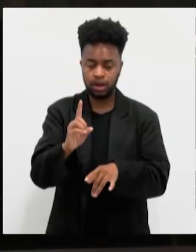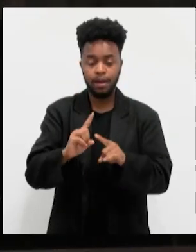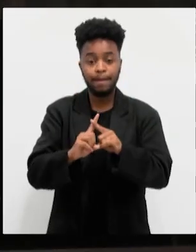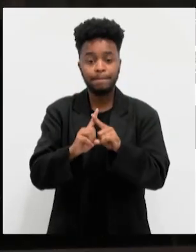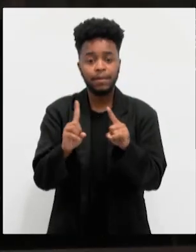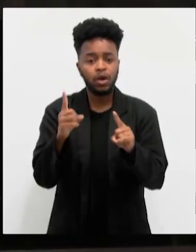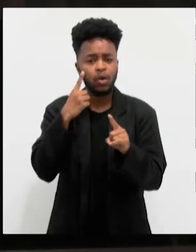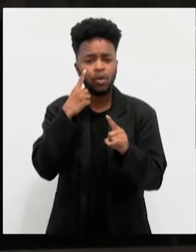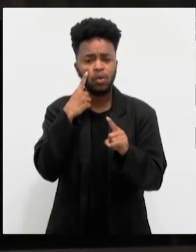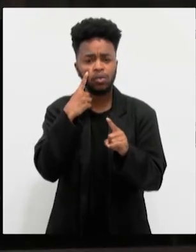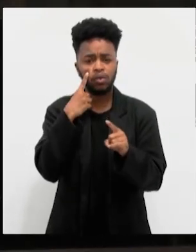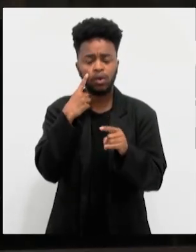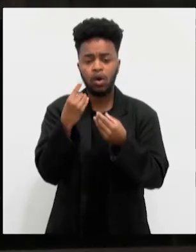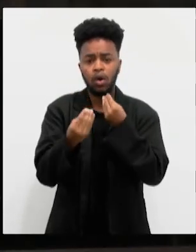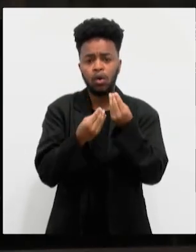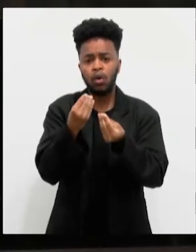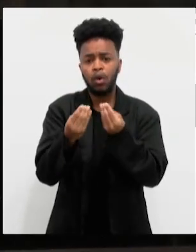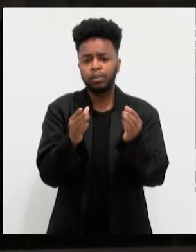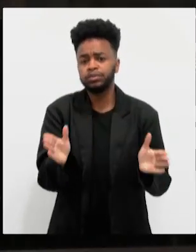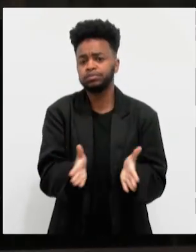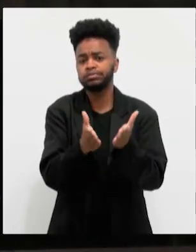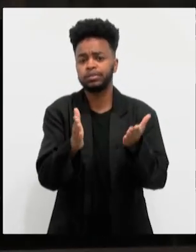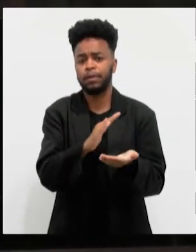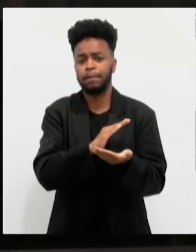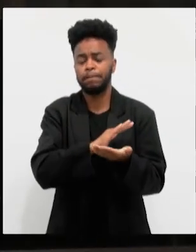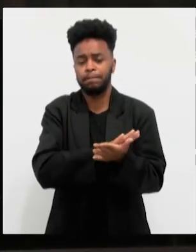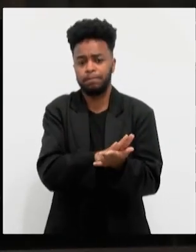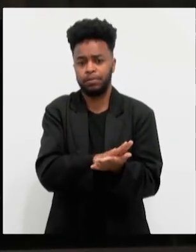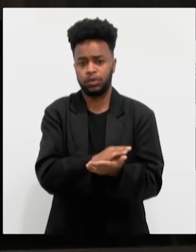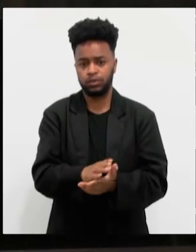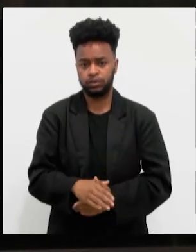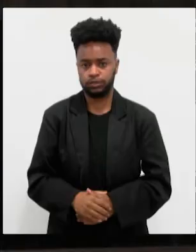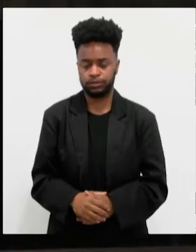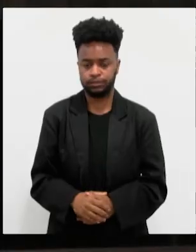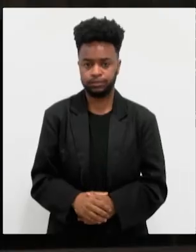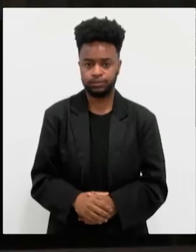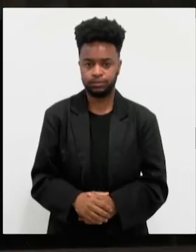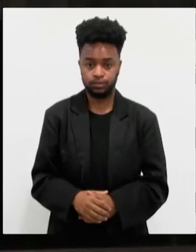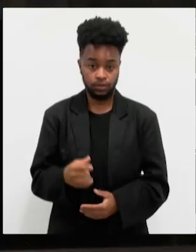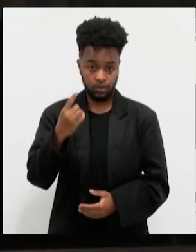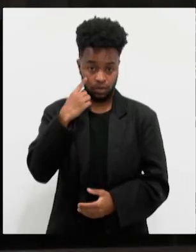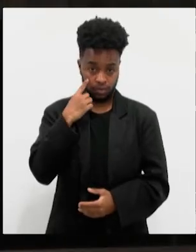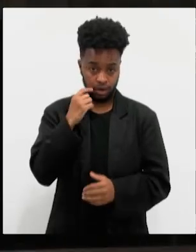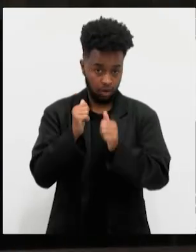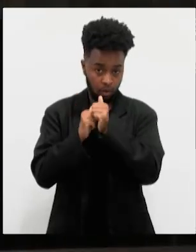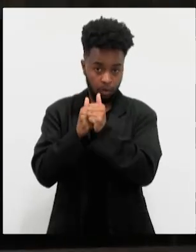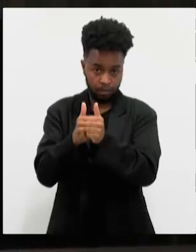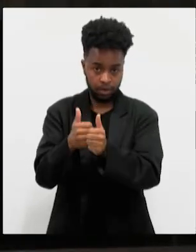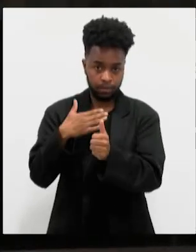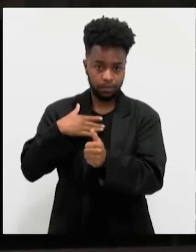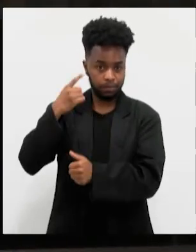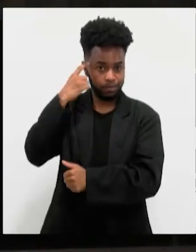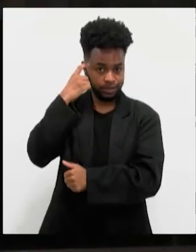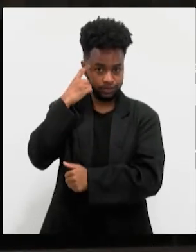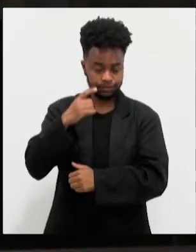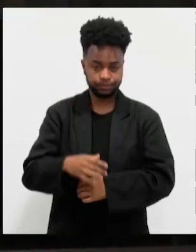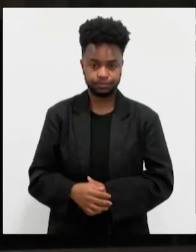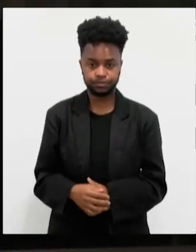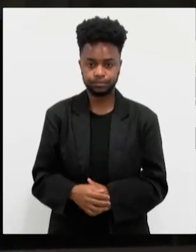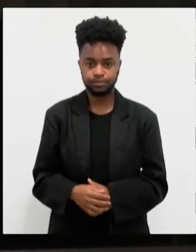ele estimula o preconceito. Acompanhe meu raciocínio.